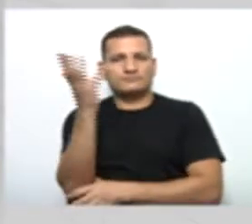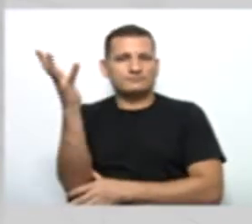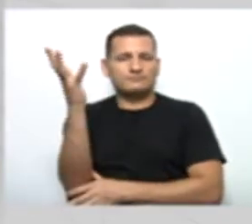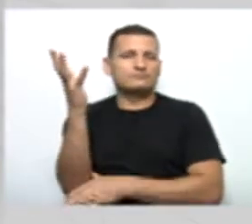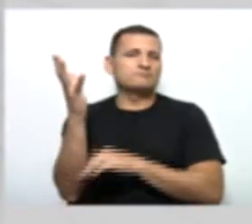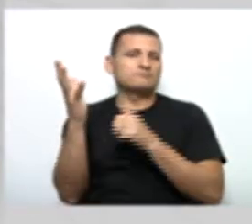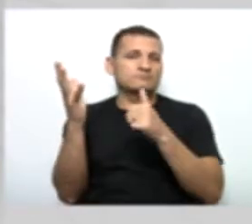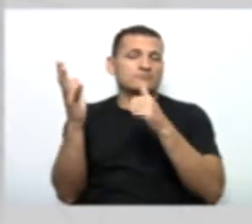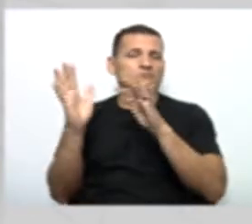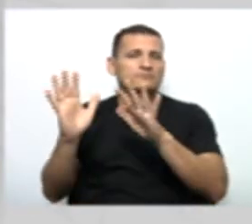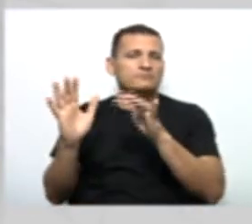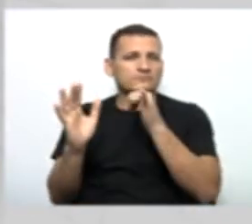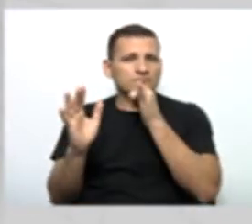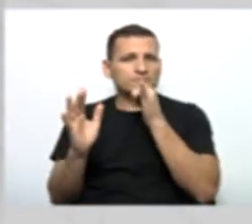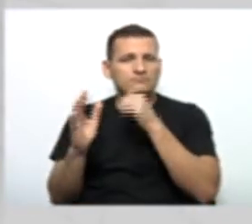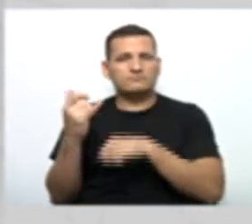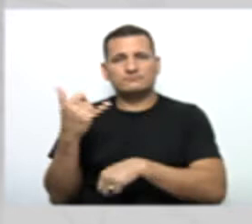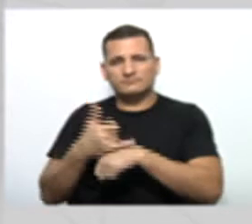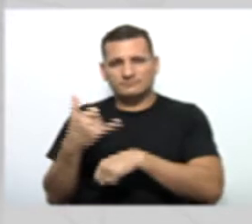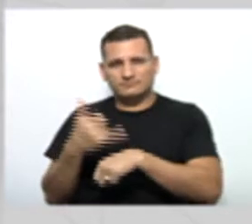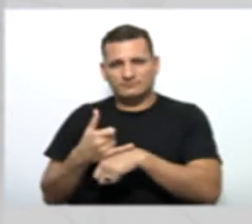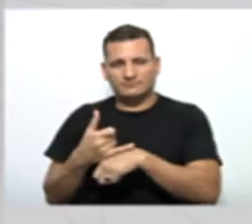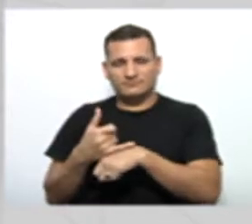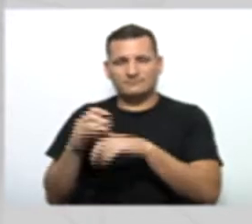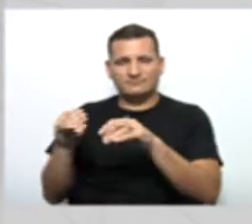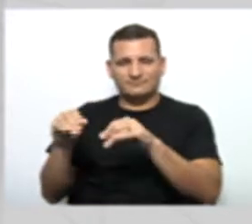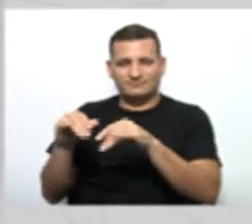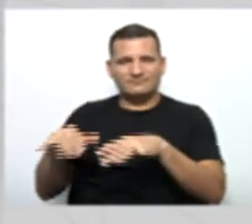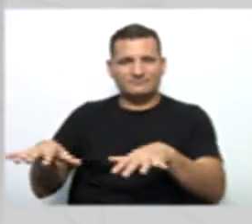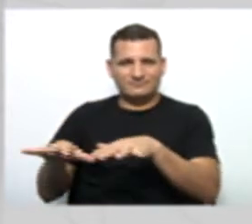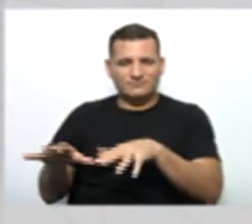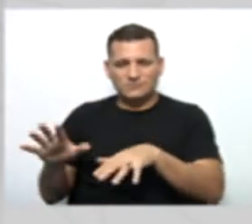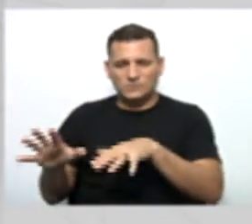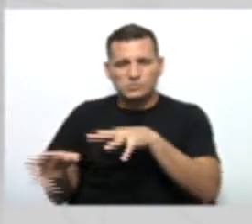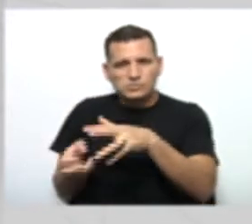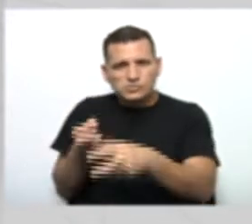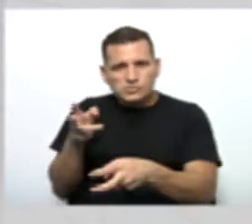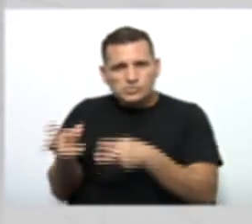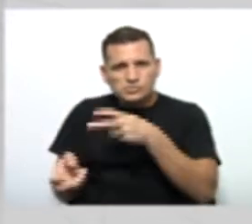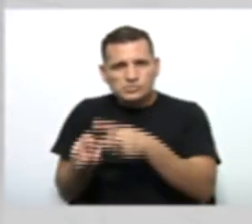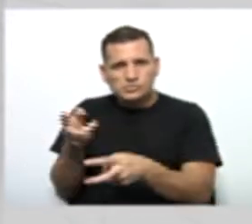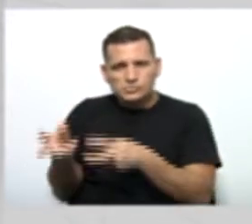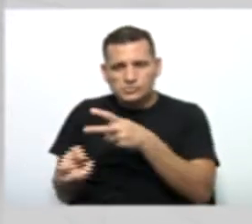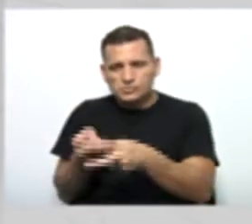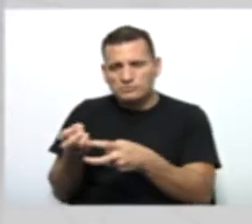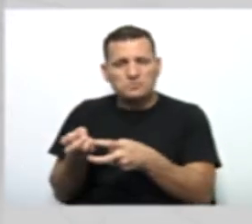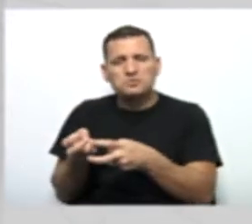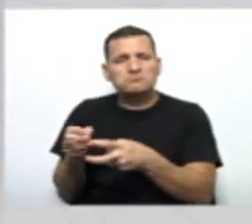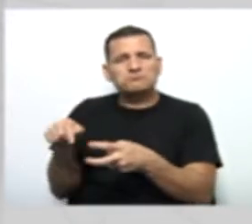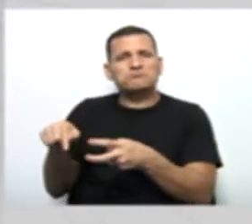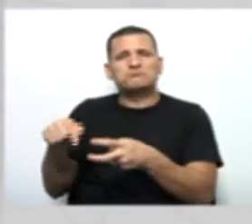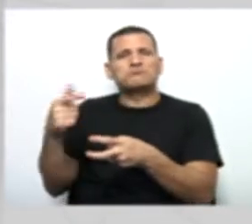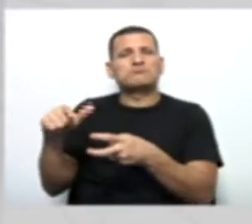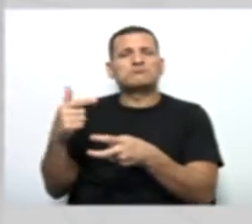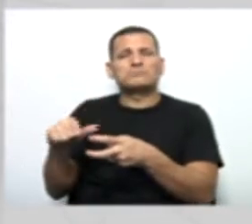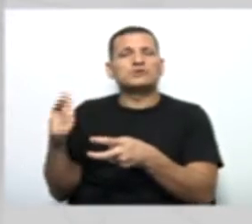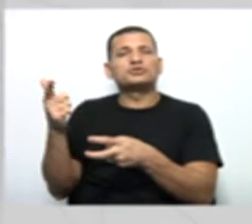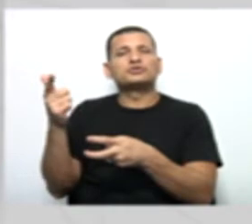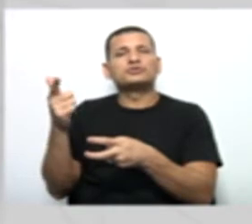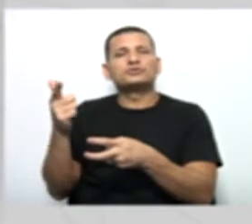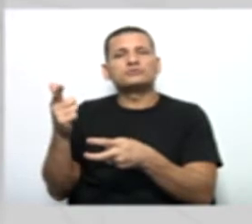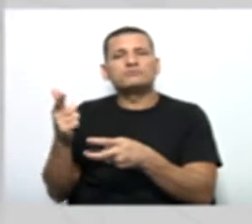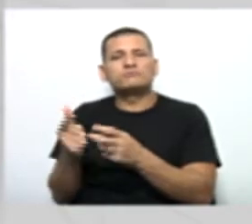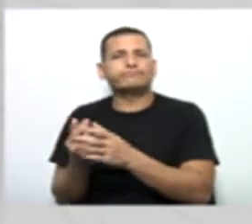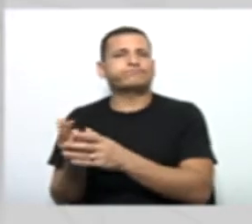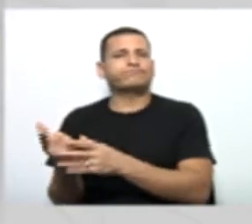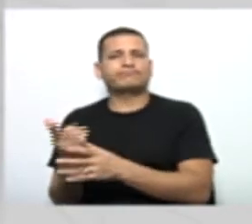minério, aquele minério não vai ser reposto. Então, como aquele minério não vai ser reposto, se nós formos retirando cada dia